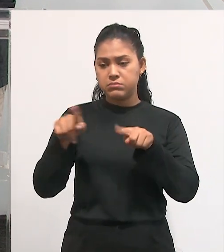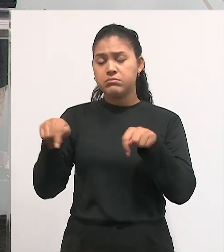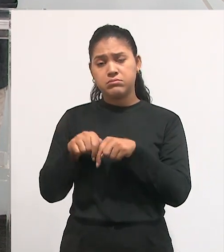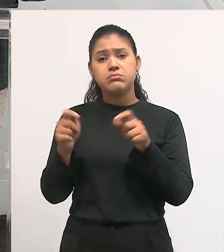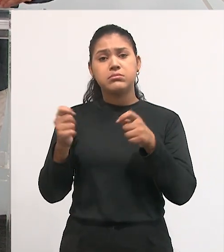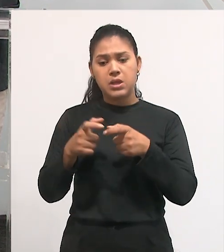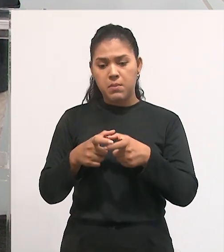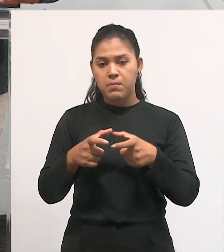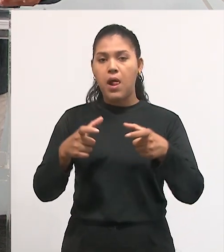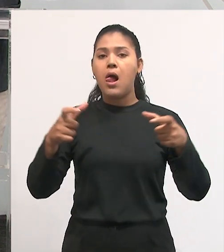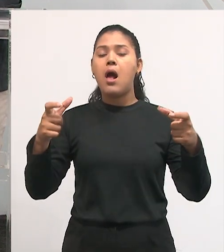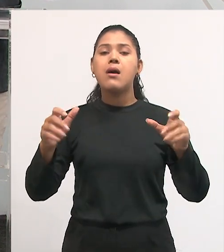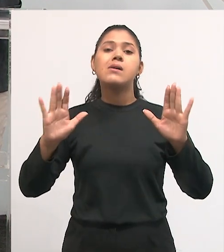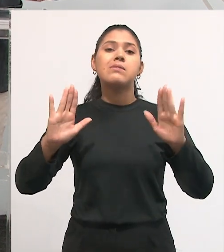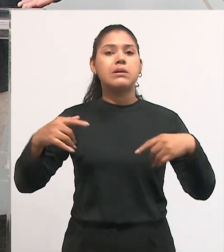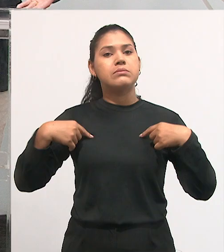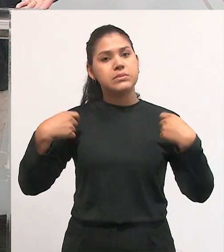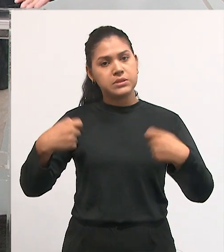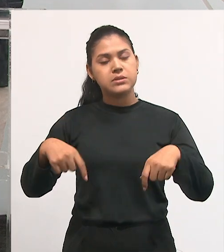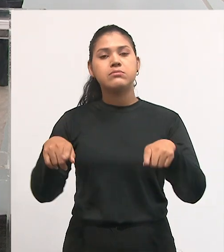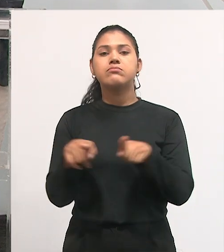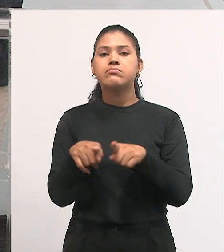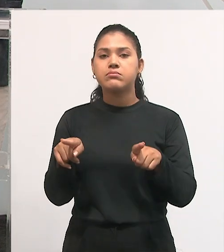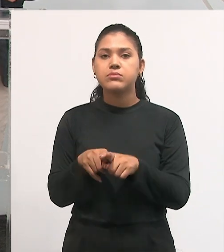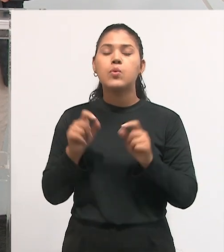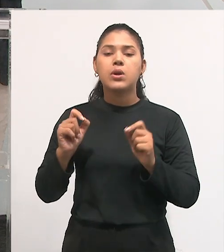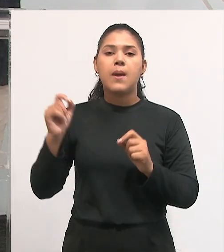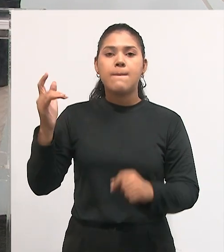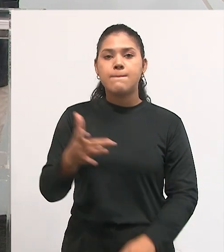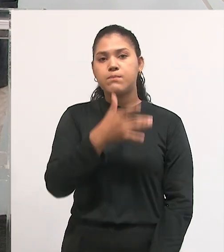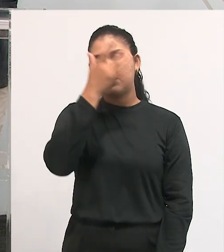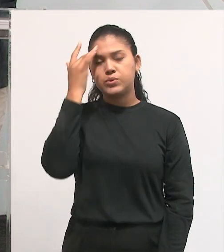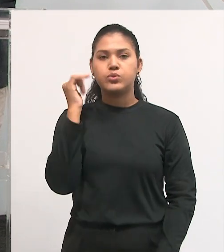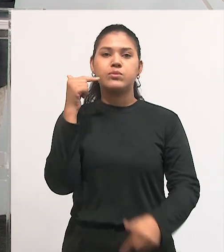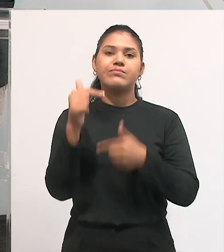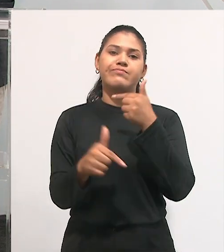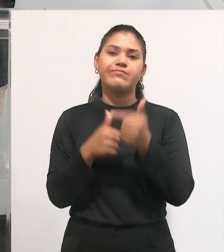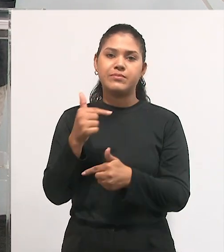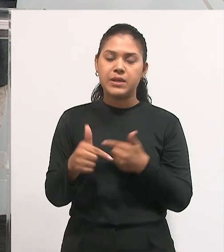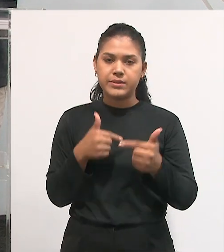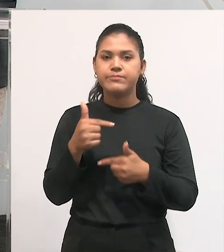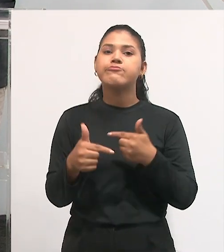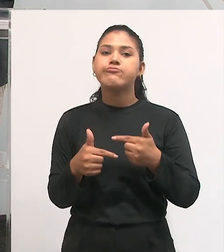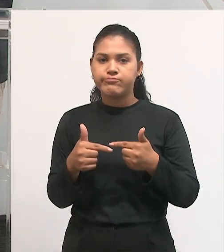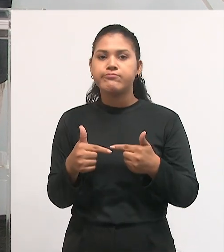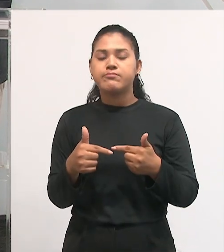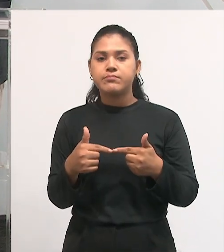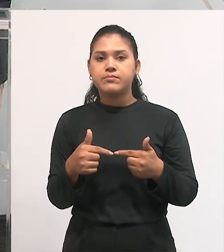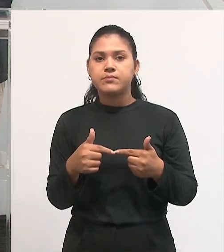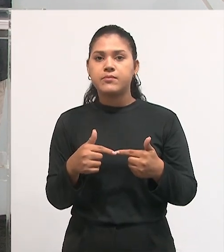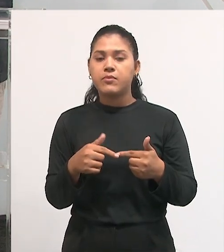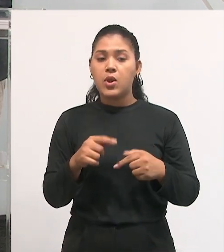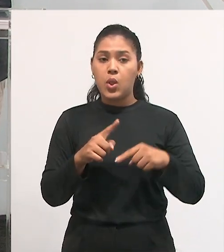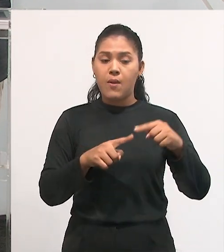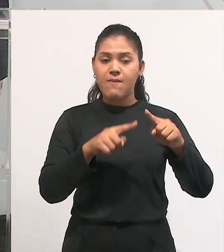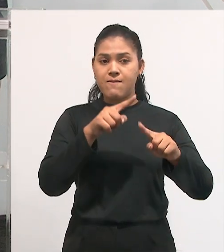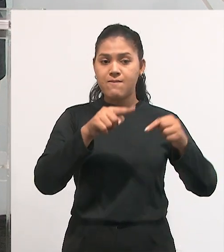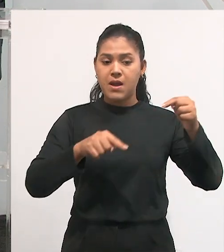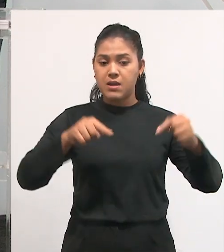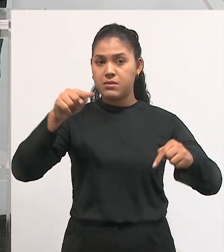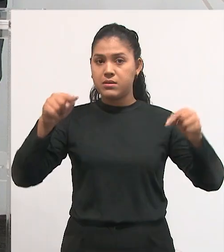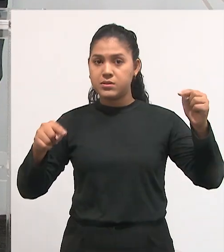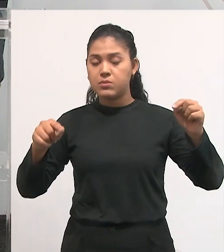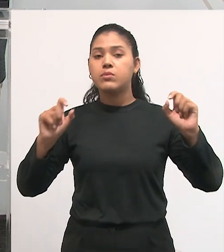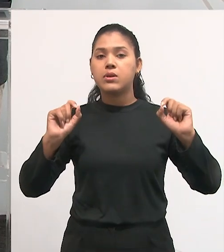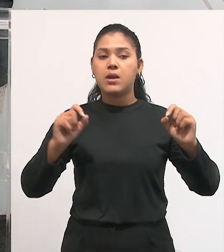mas para isso também seria necessária a expansão da mão de obra. Então uma variável está vinculada